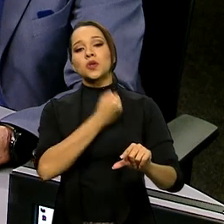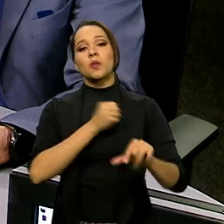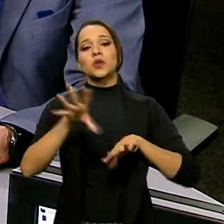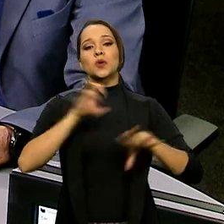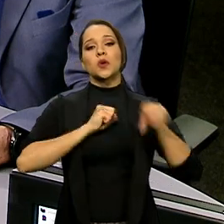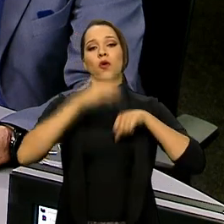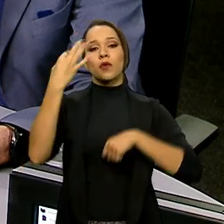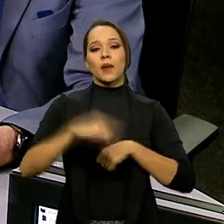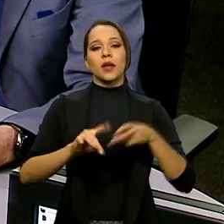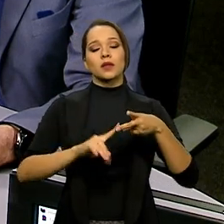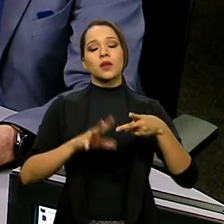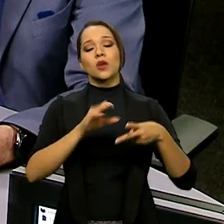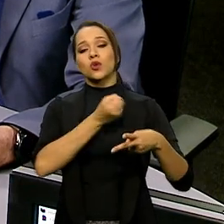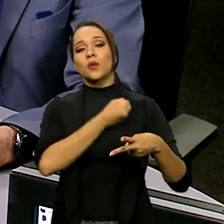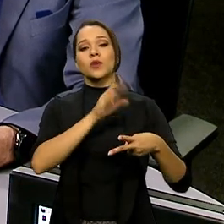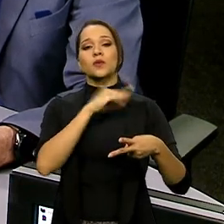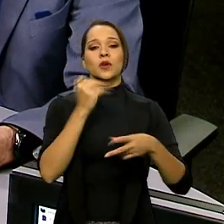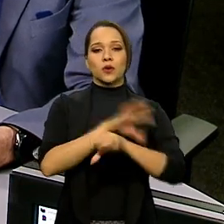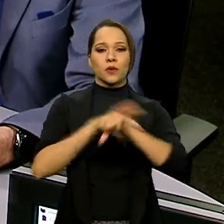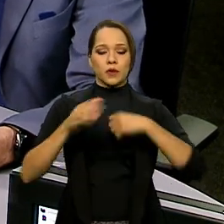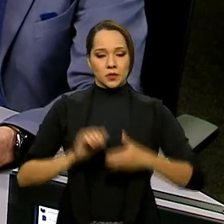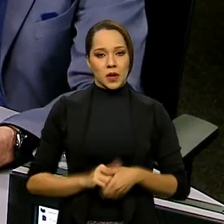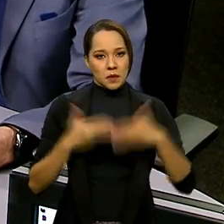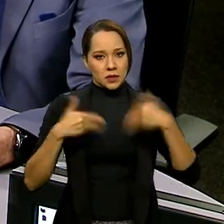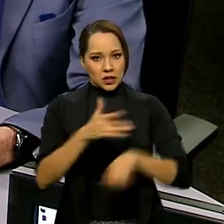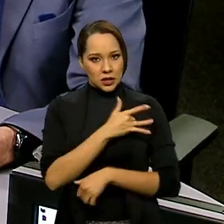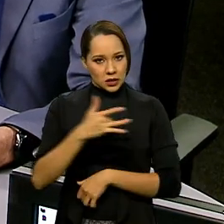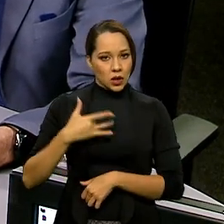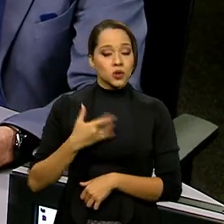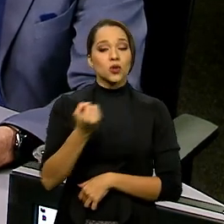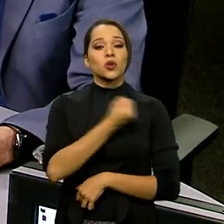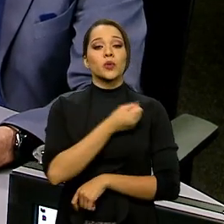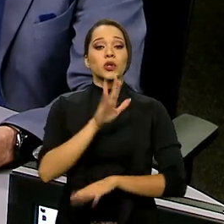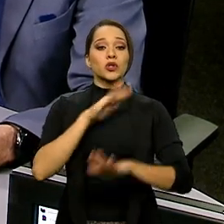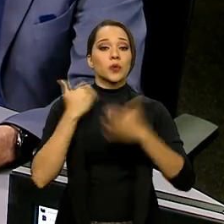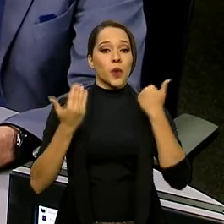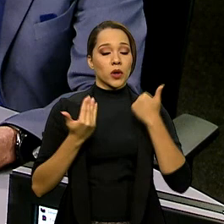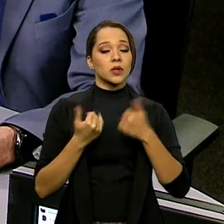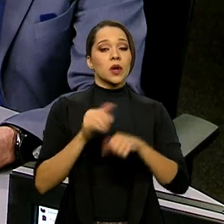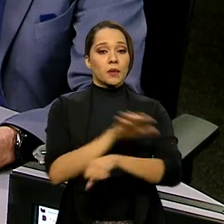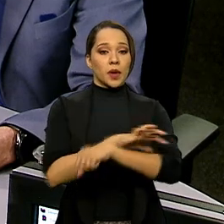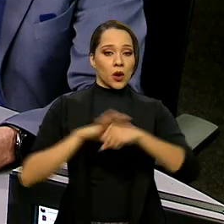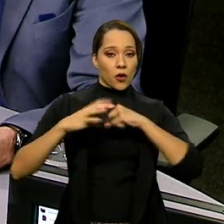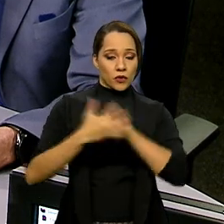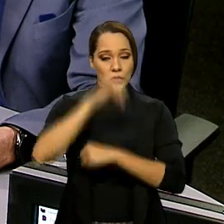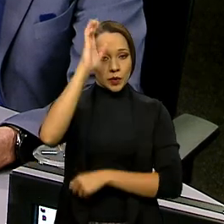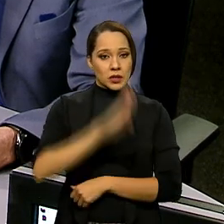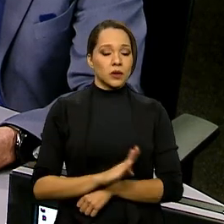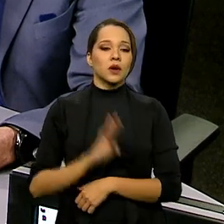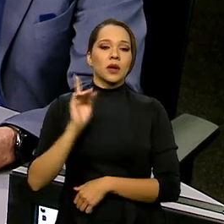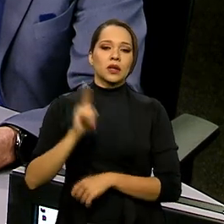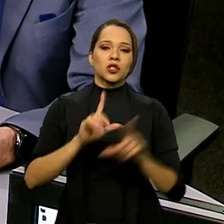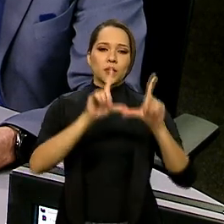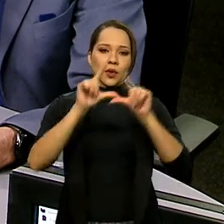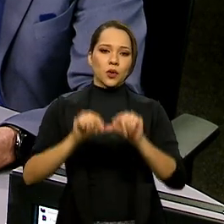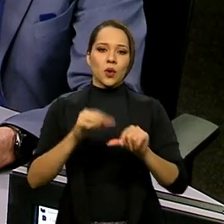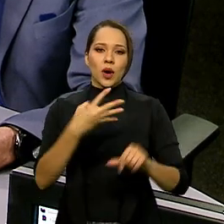casos e mortes de Covid-19. Segundo o Ministério da Saúde, o número de mortes causadas pela doença no Brasil